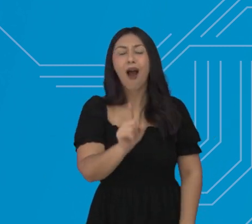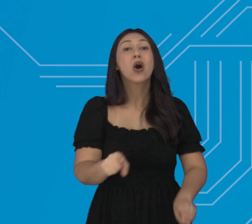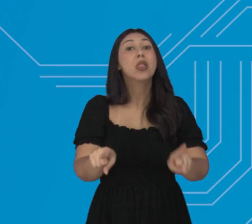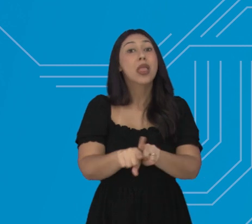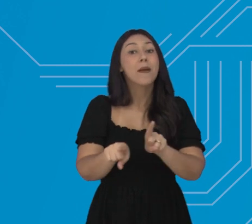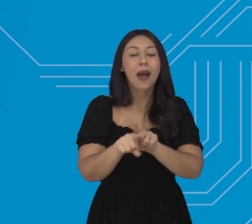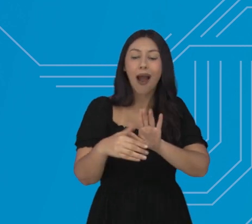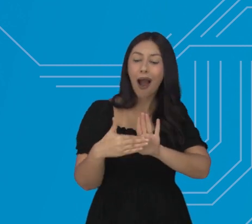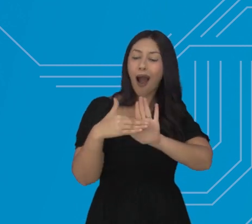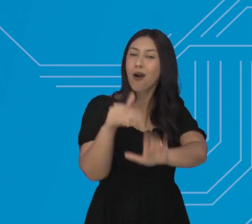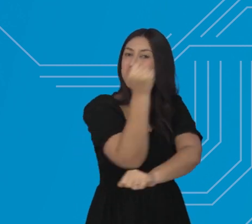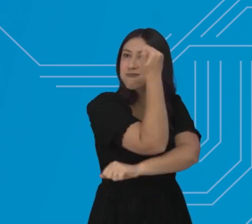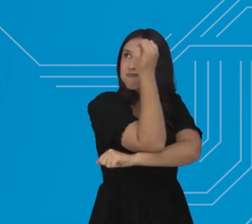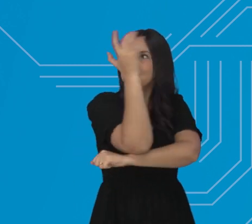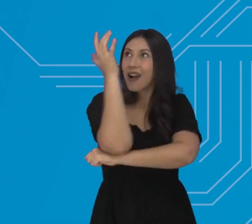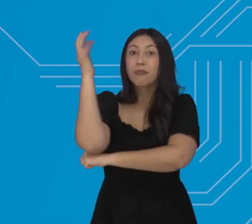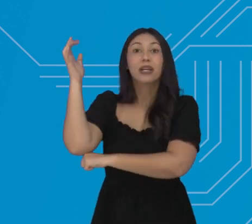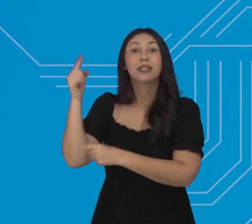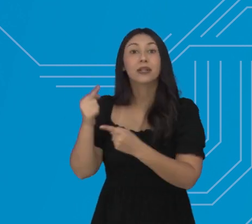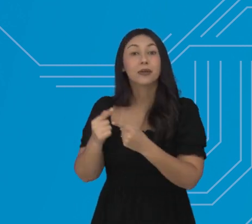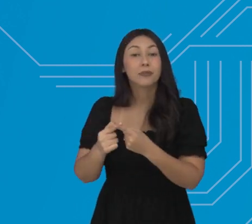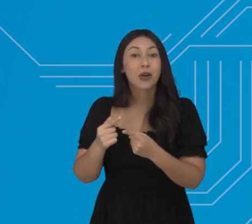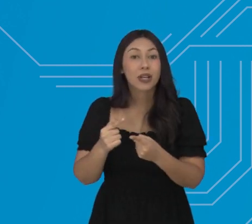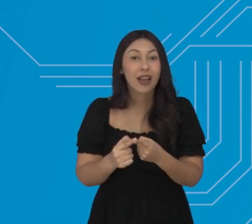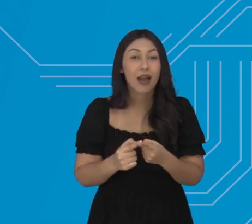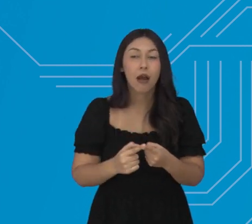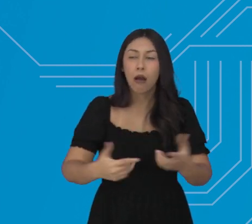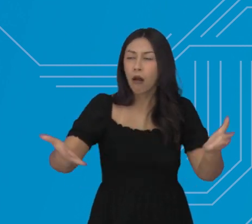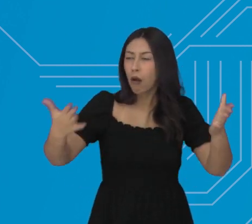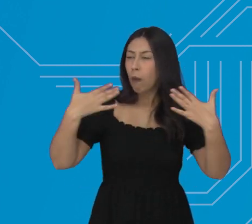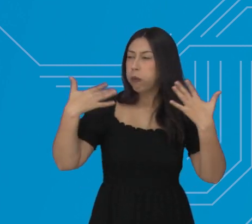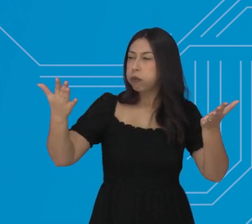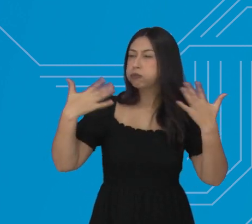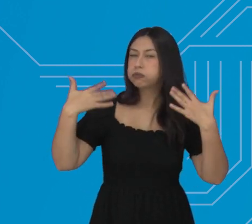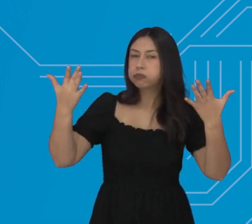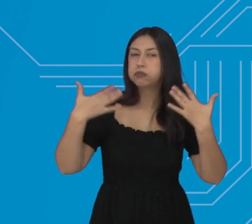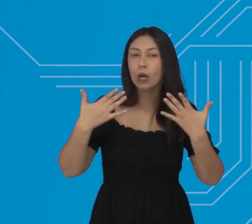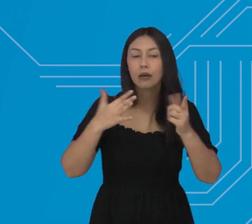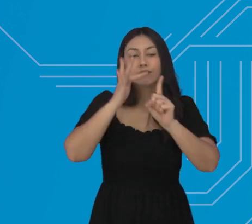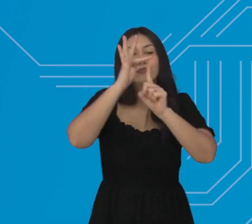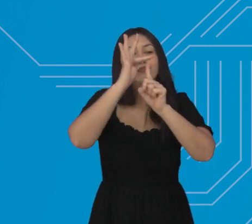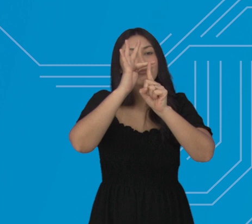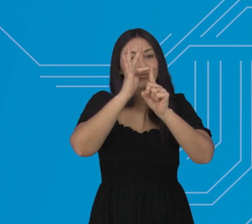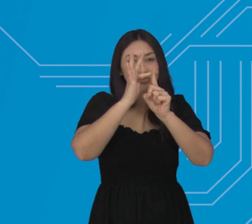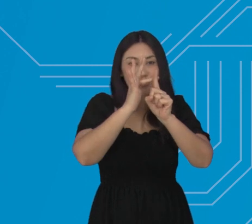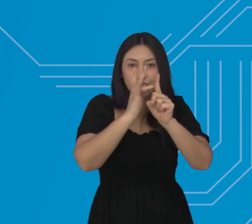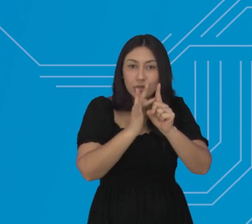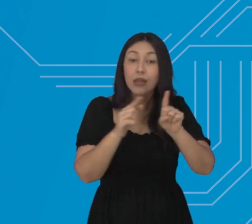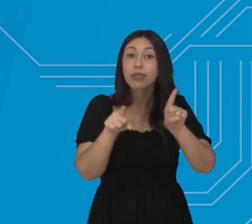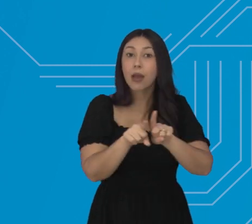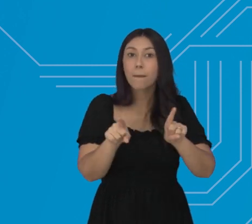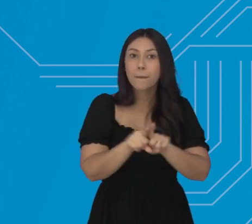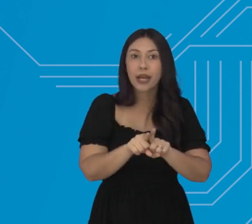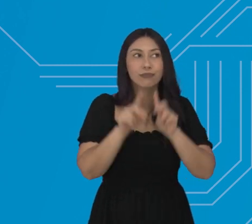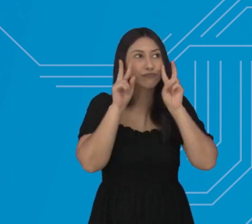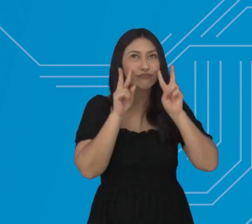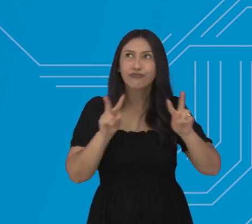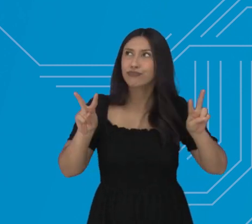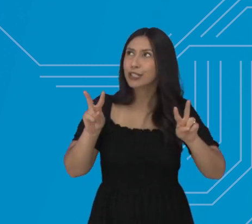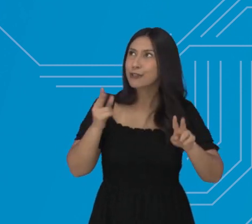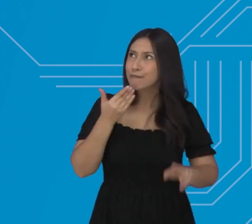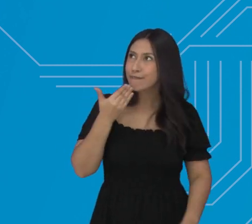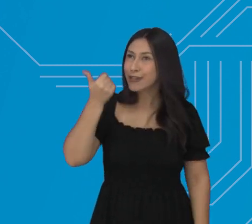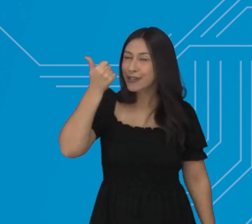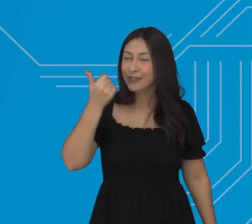jardim vertical tem impactos positivos no meio ambiente. Eles reduzem as ilhas de calor e até mesmo contribuem para diminuir a